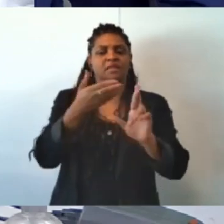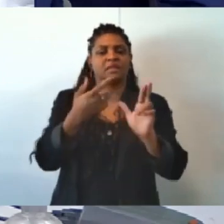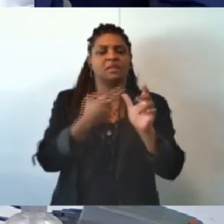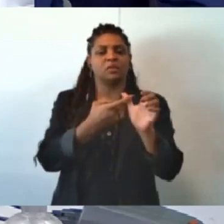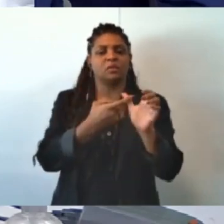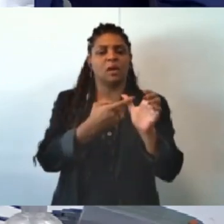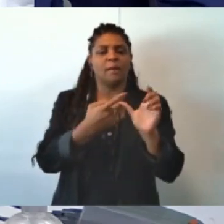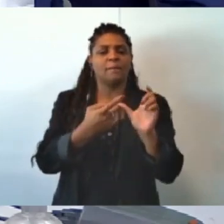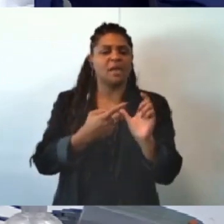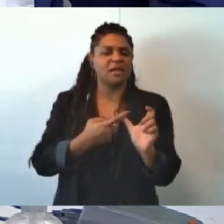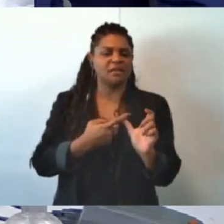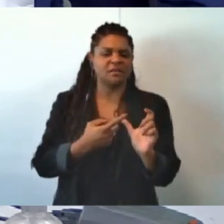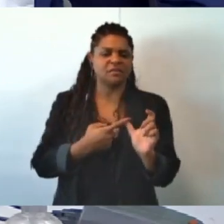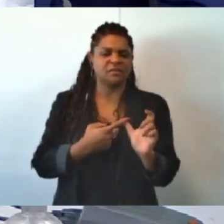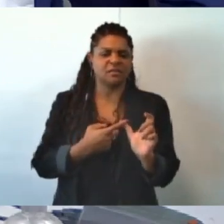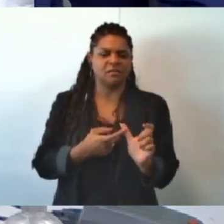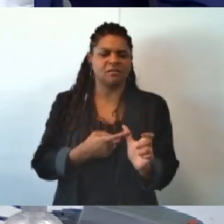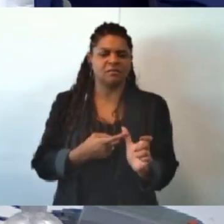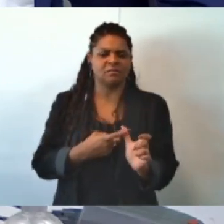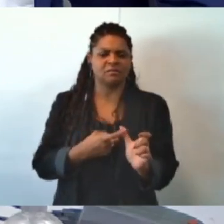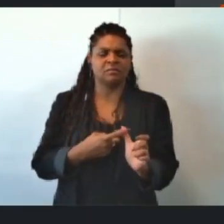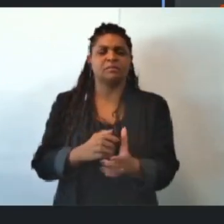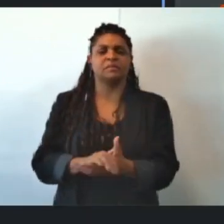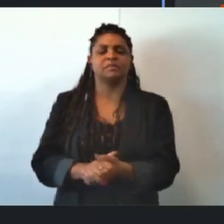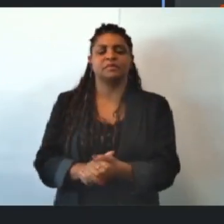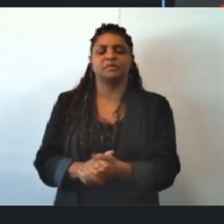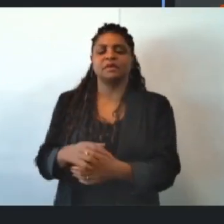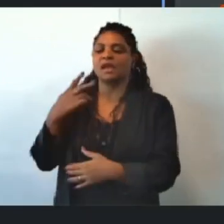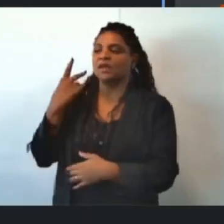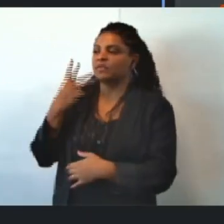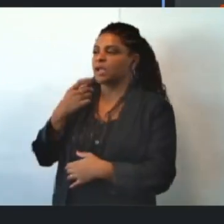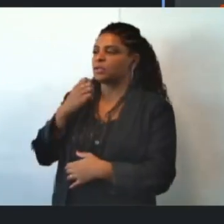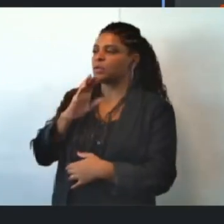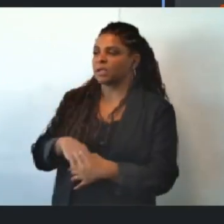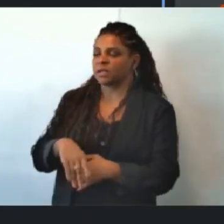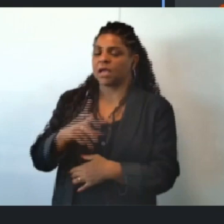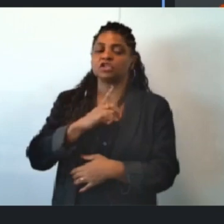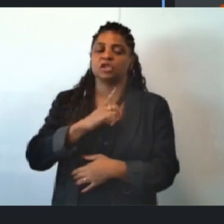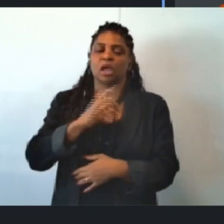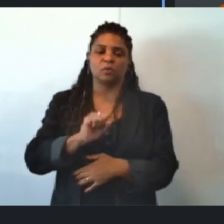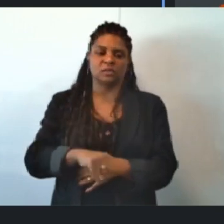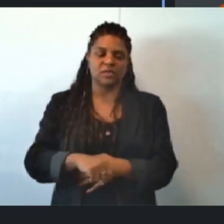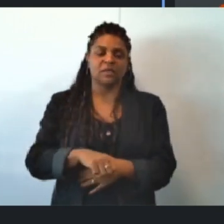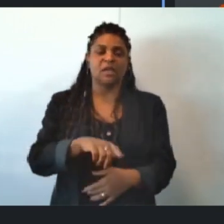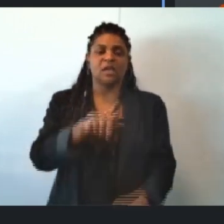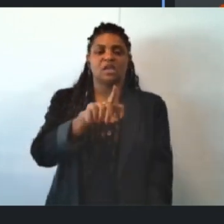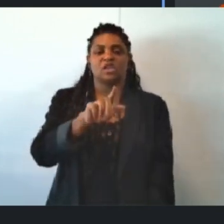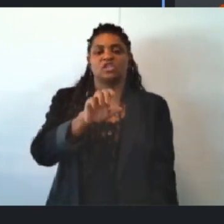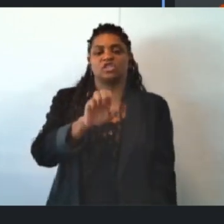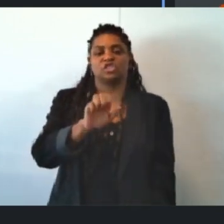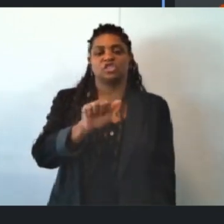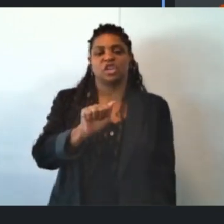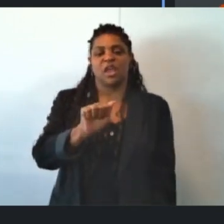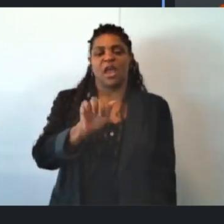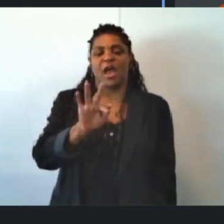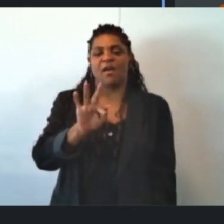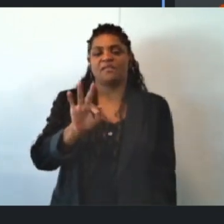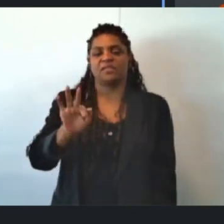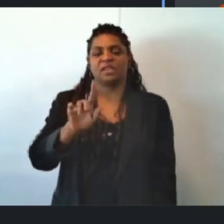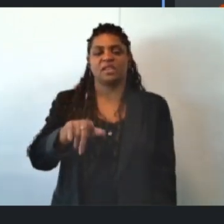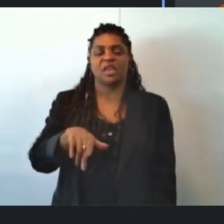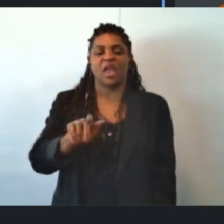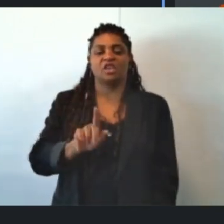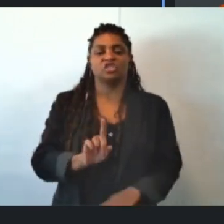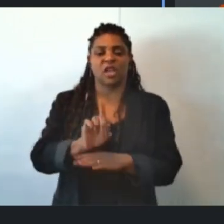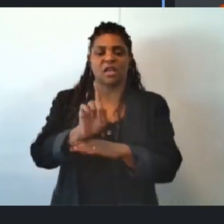Ô, vereador, boa tarde. Boa tarde. Teria, sim. A GEAF, que é a Gerência de Ação Regional do Centro-Sul,